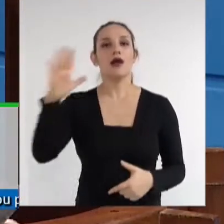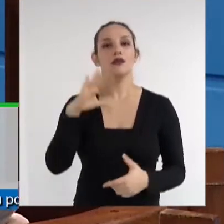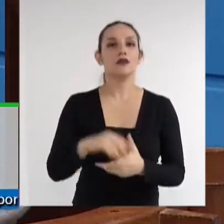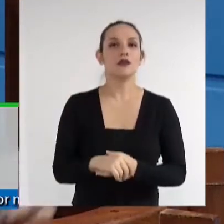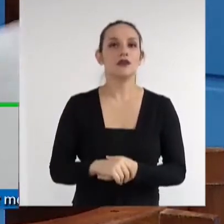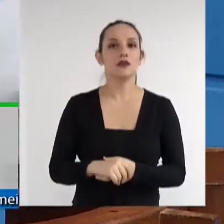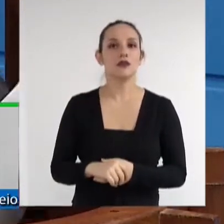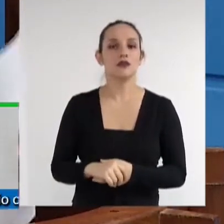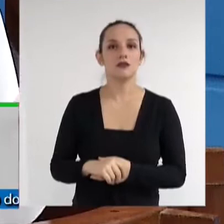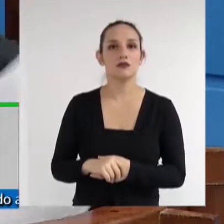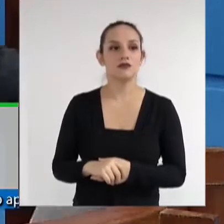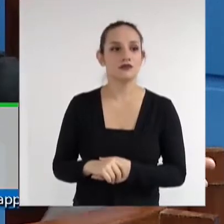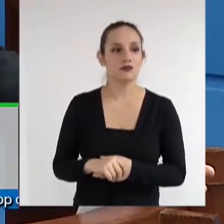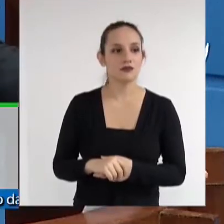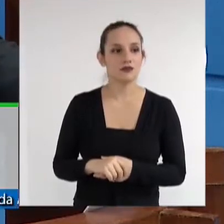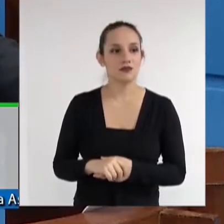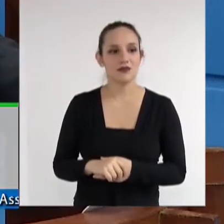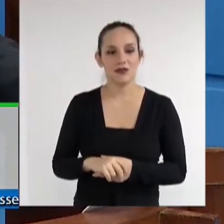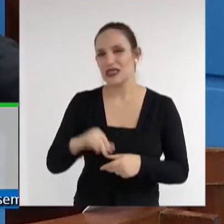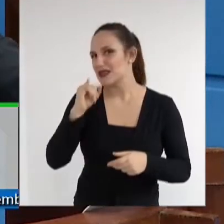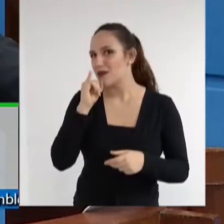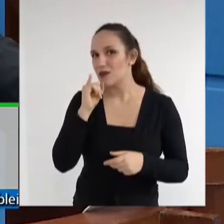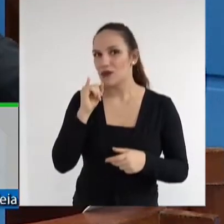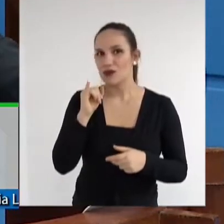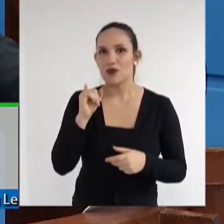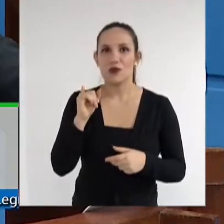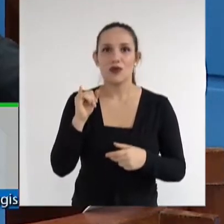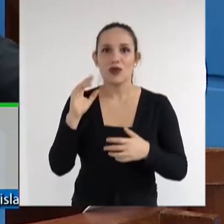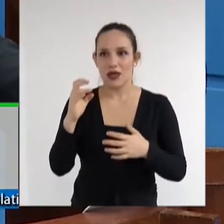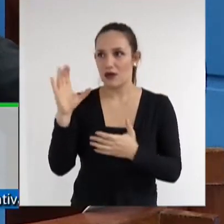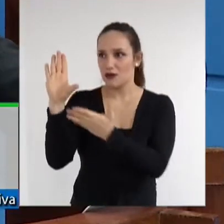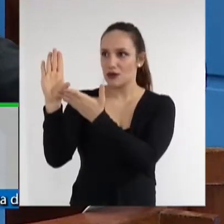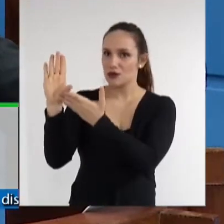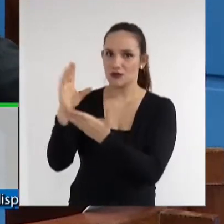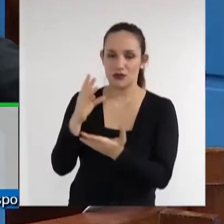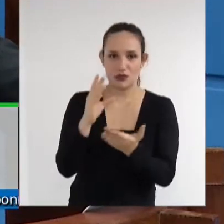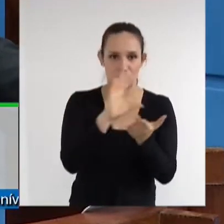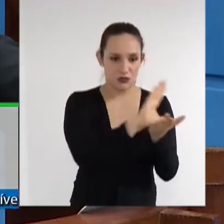dívida pública. Isso não se mexe